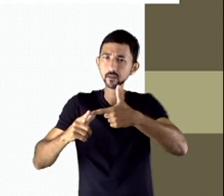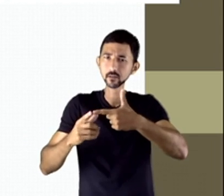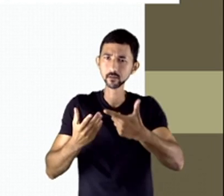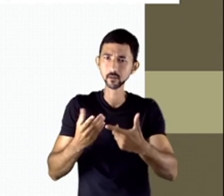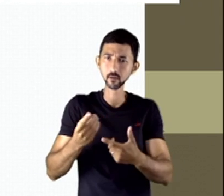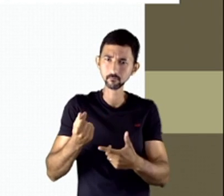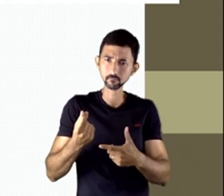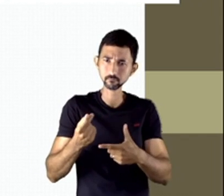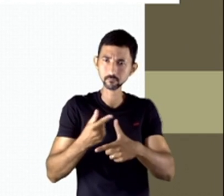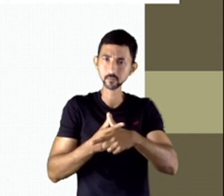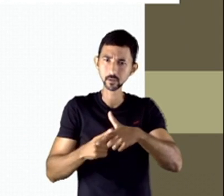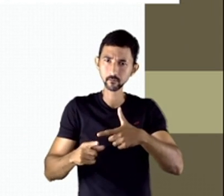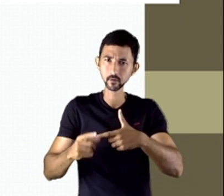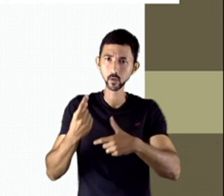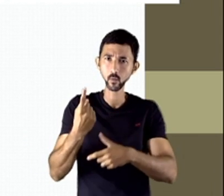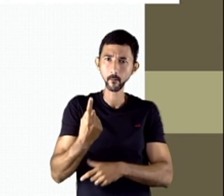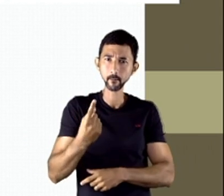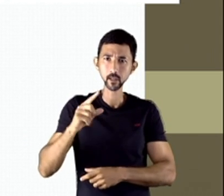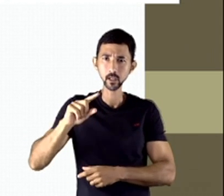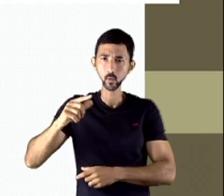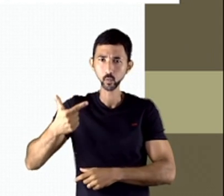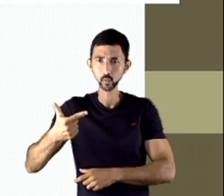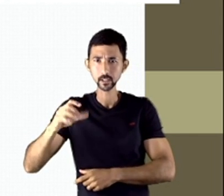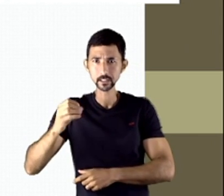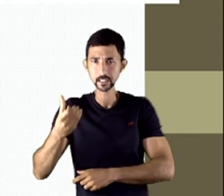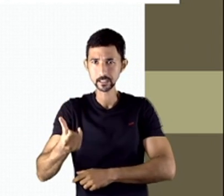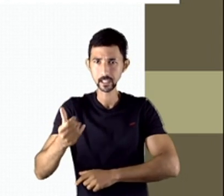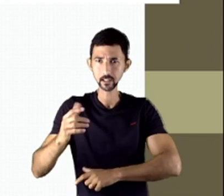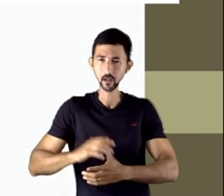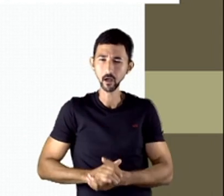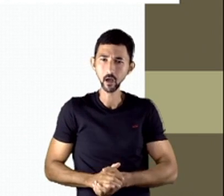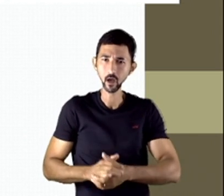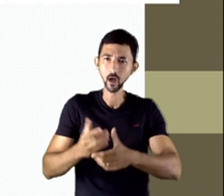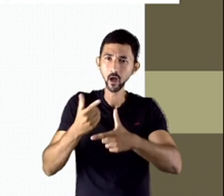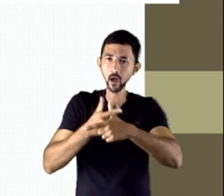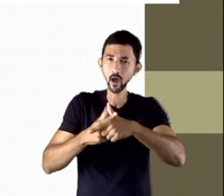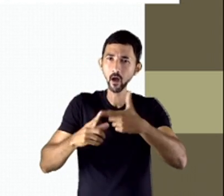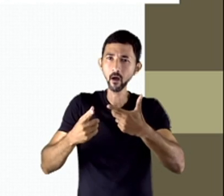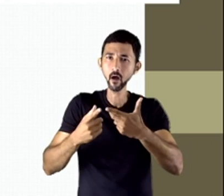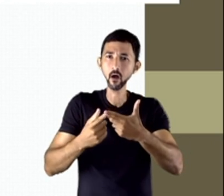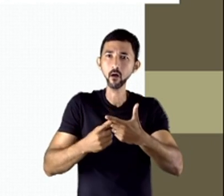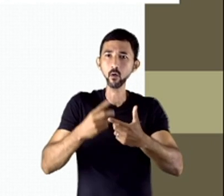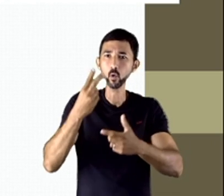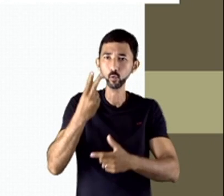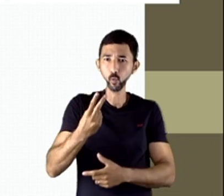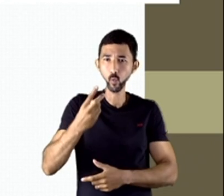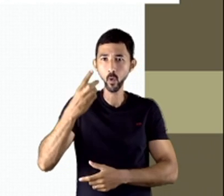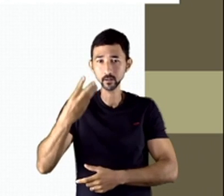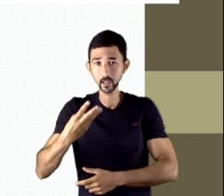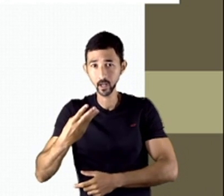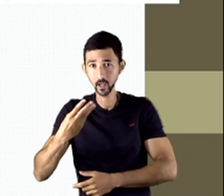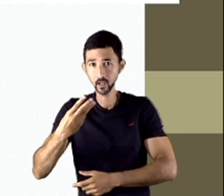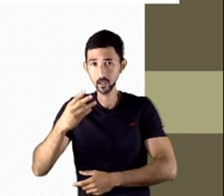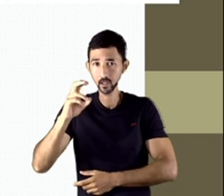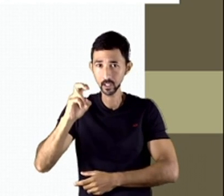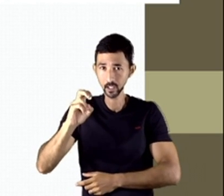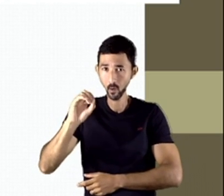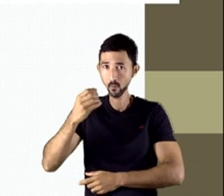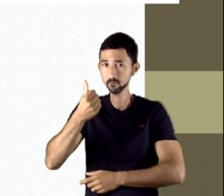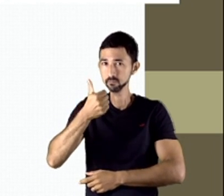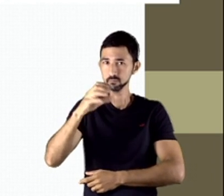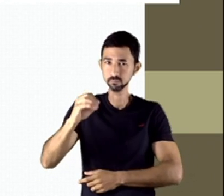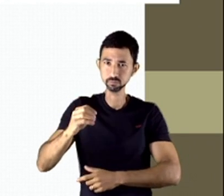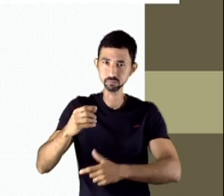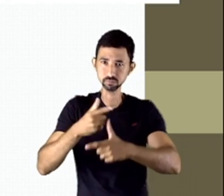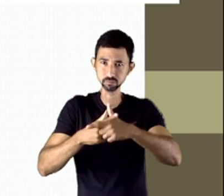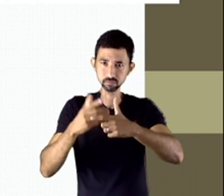celular, que é R$ 1.260,00, em 2, 3, 5 ou 10 prestações,